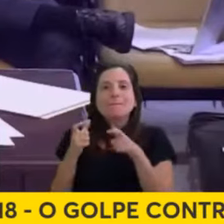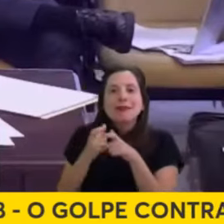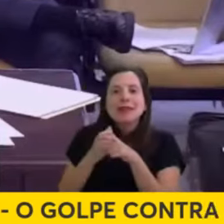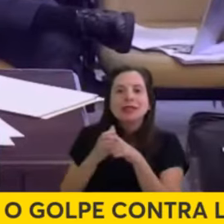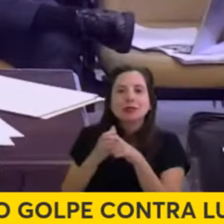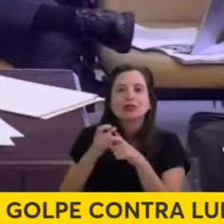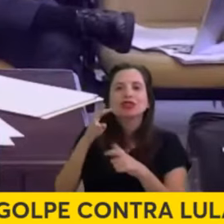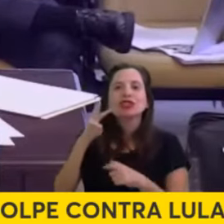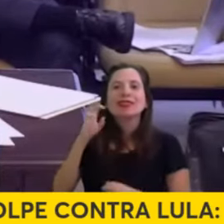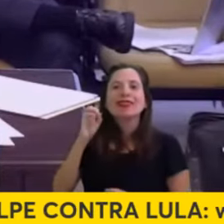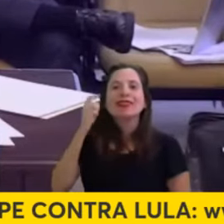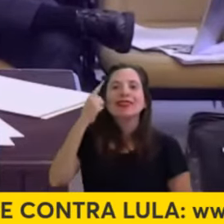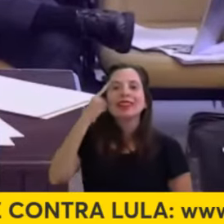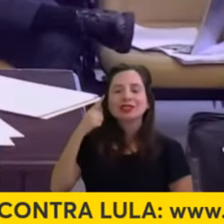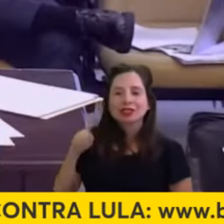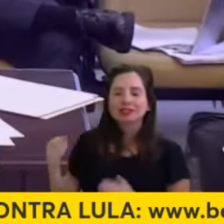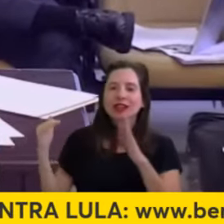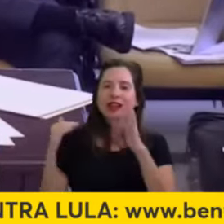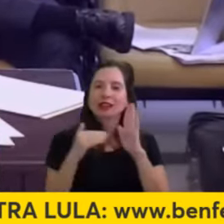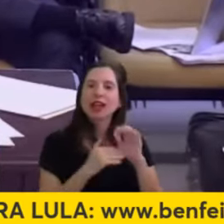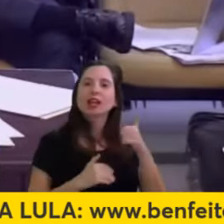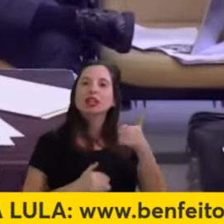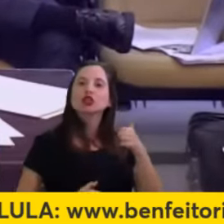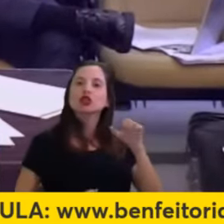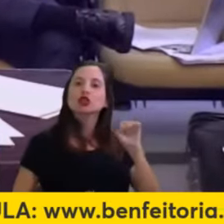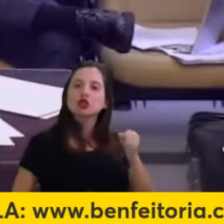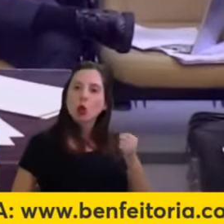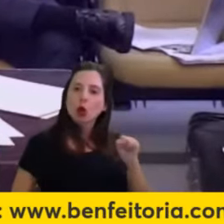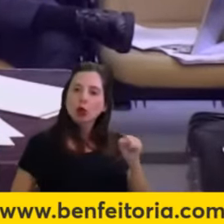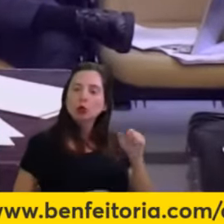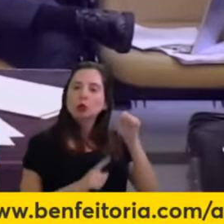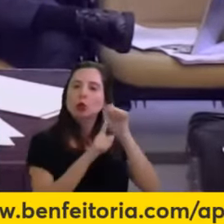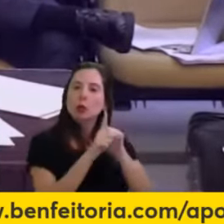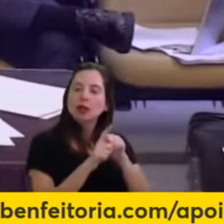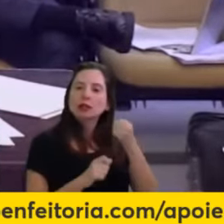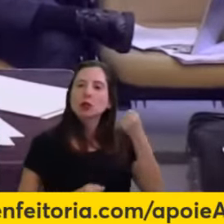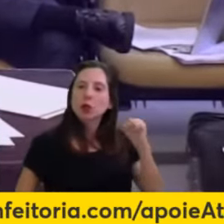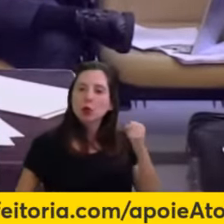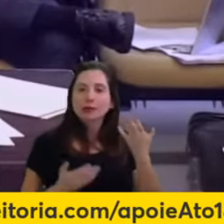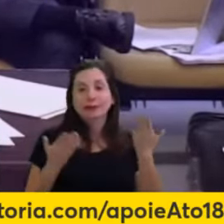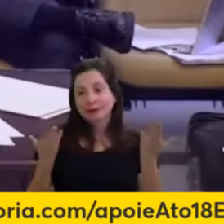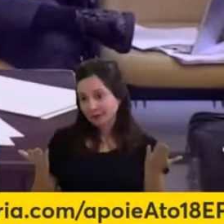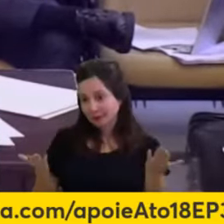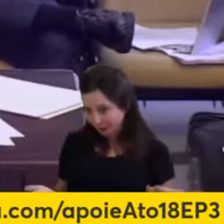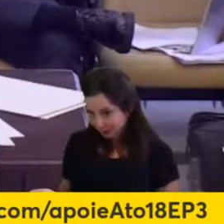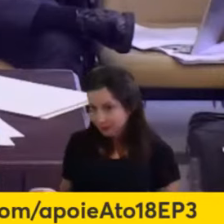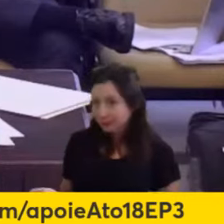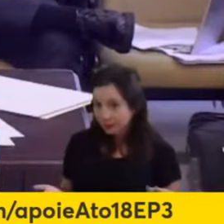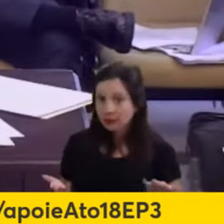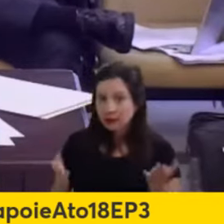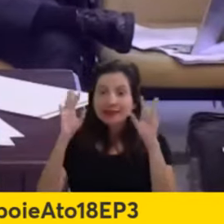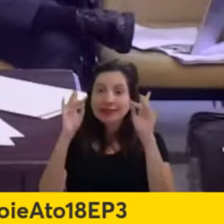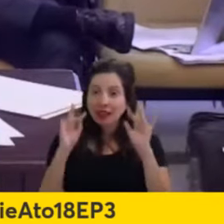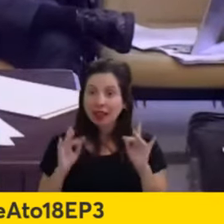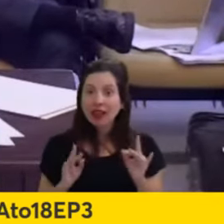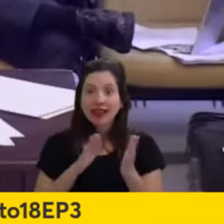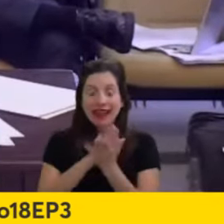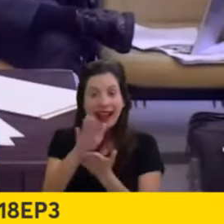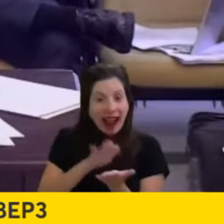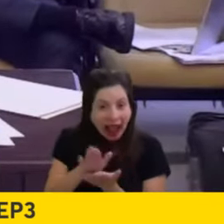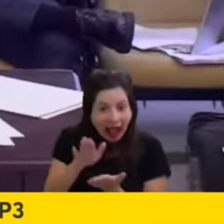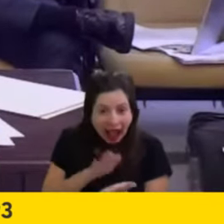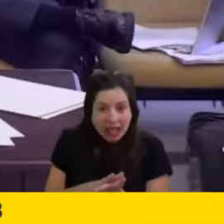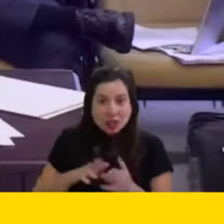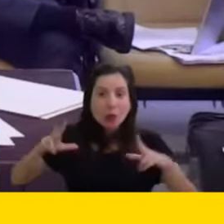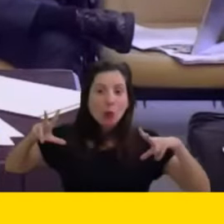de julho até 18/08 foram praticamente r$ 60000000 excelências e detalhe os gastos com motorista carro e